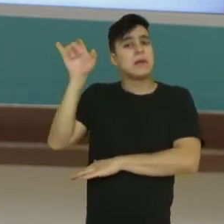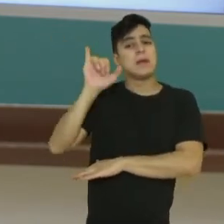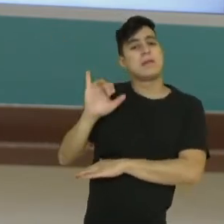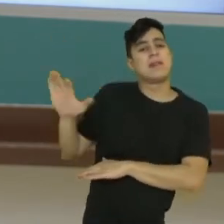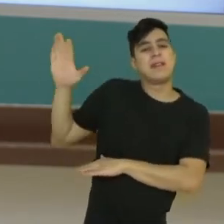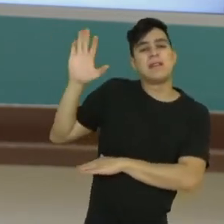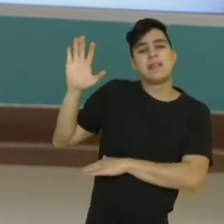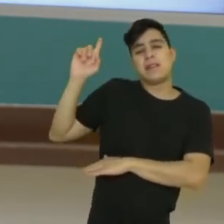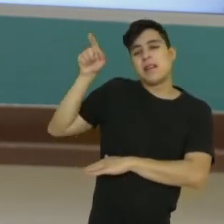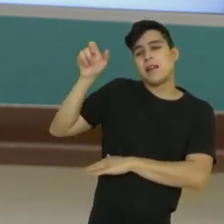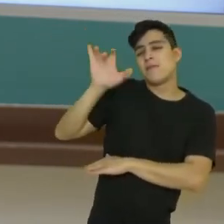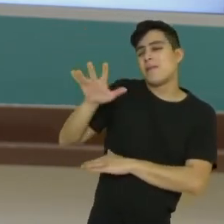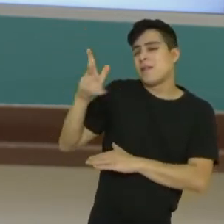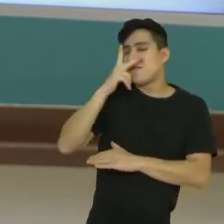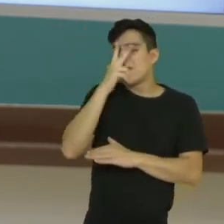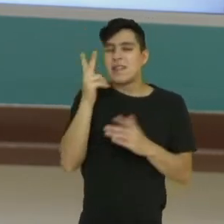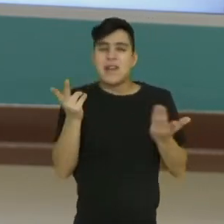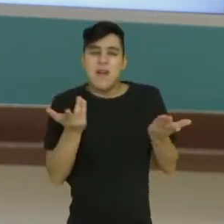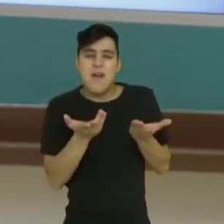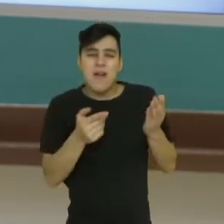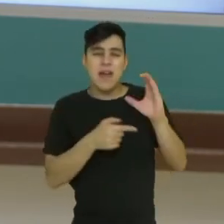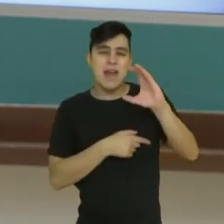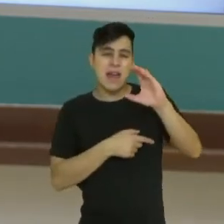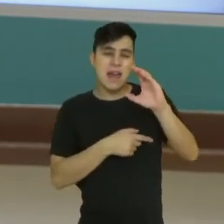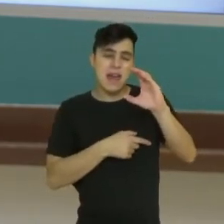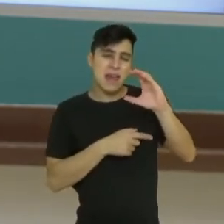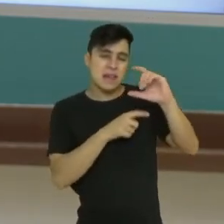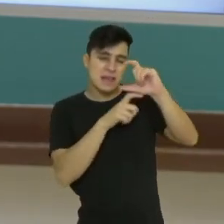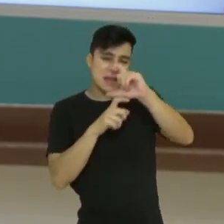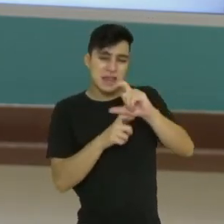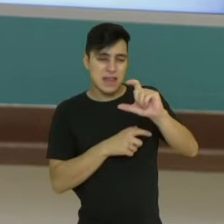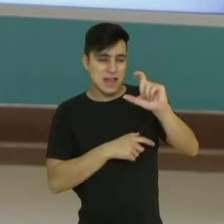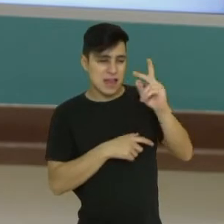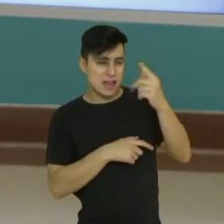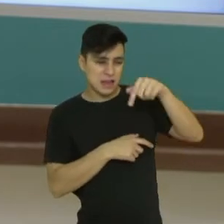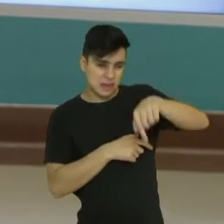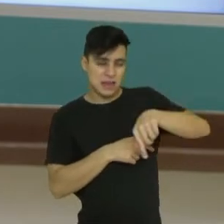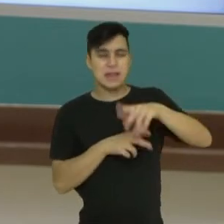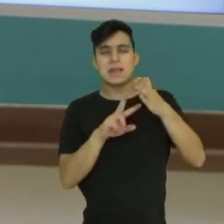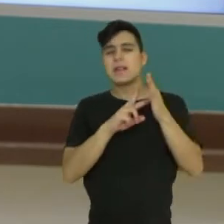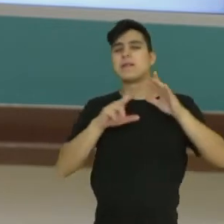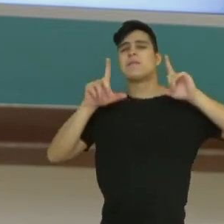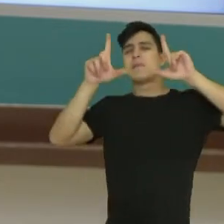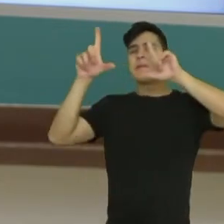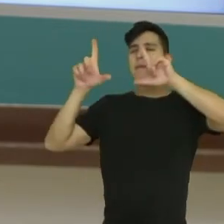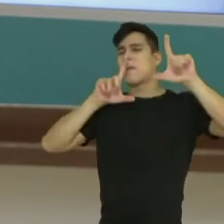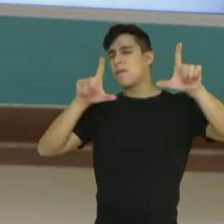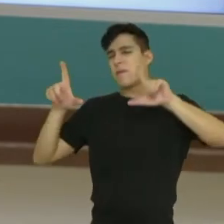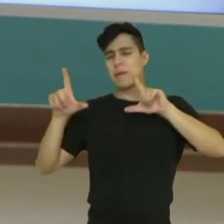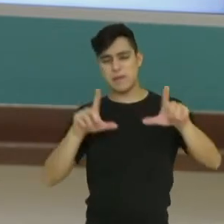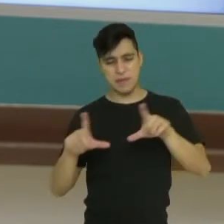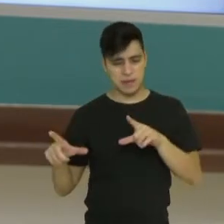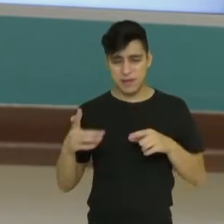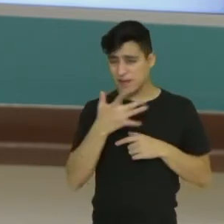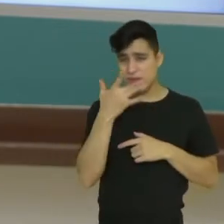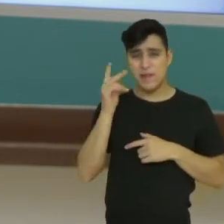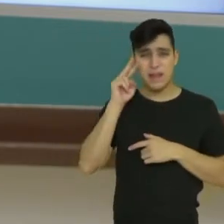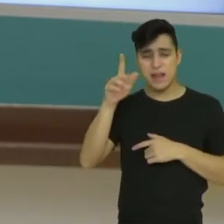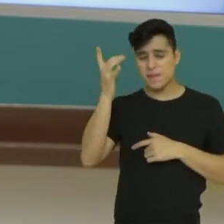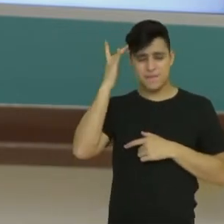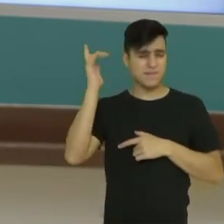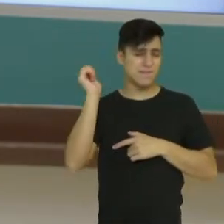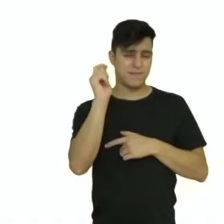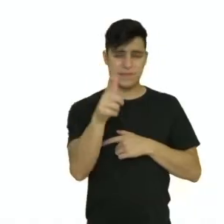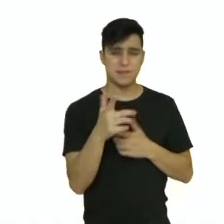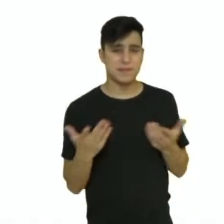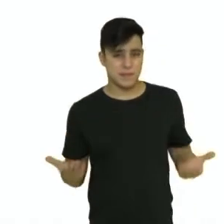muito parecida com as histórias em quadrinhos que nós conhecemos hoje. Ou seja, num pouco espaço tem que ter muita informação e tem que ser uma leitura fácil. Então as pessoas, vocês